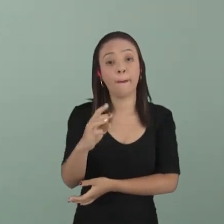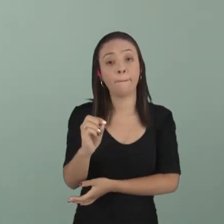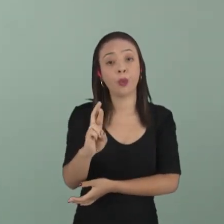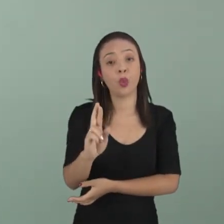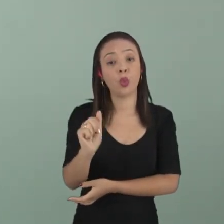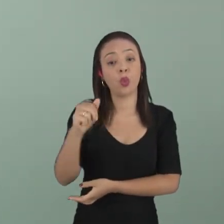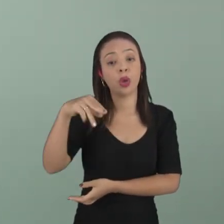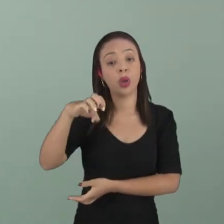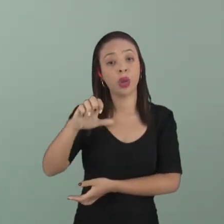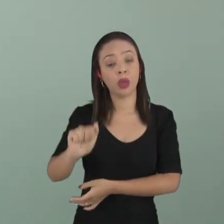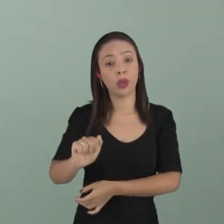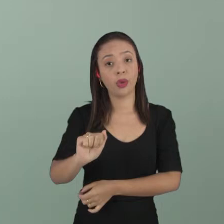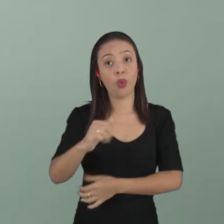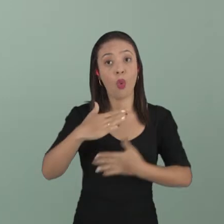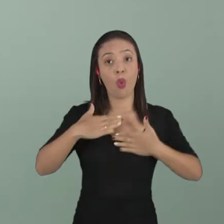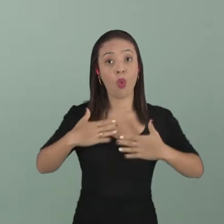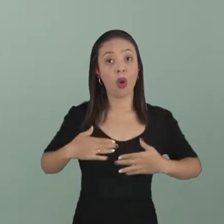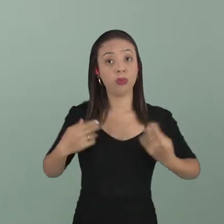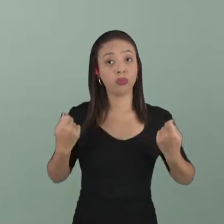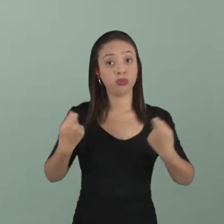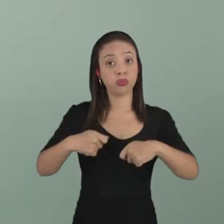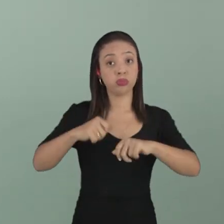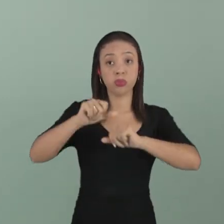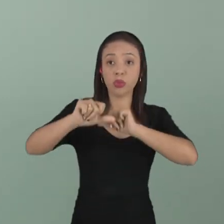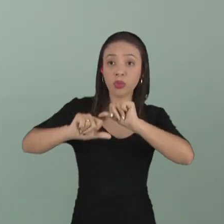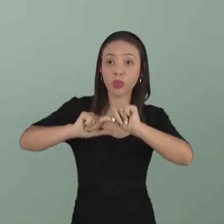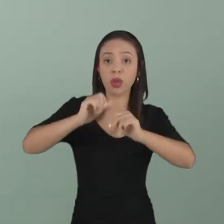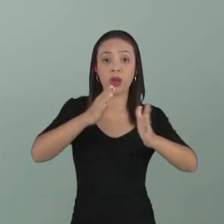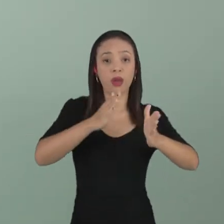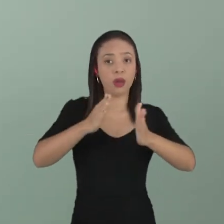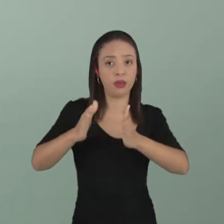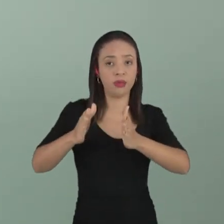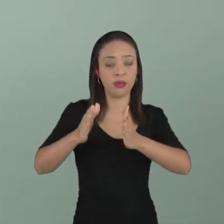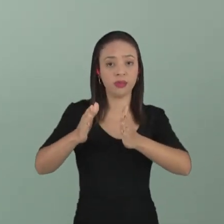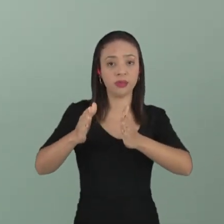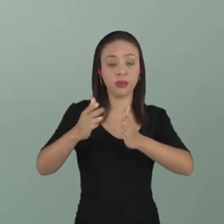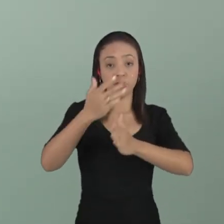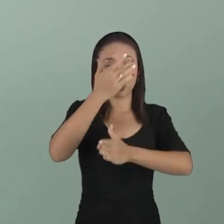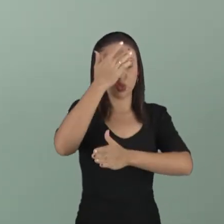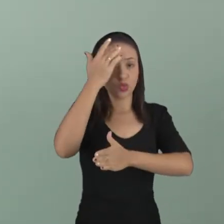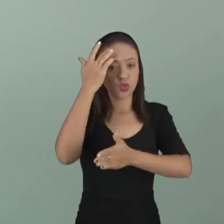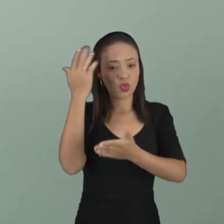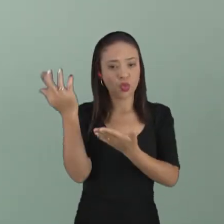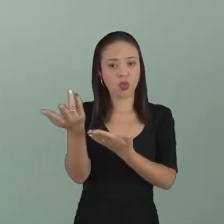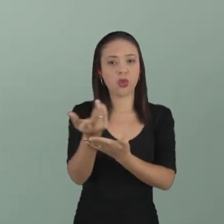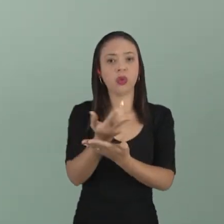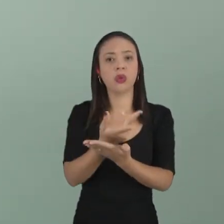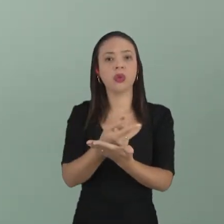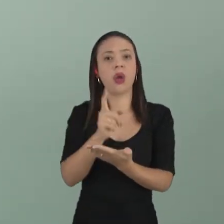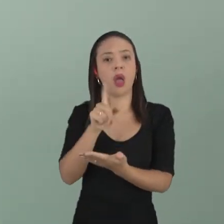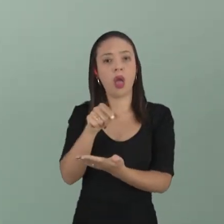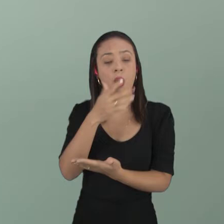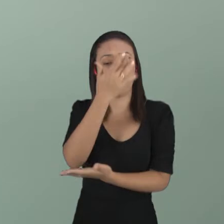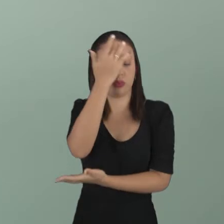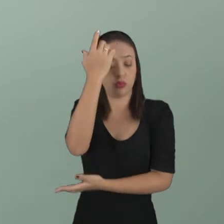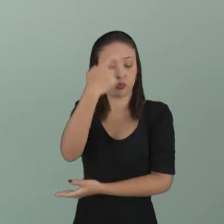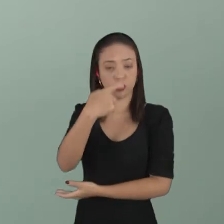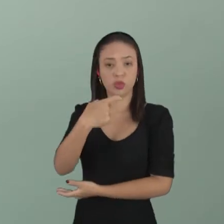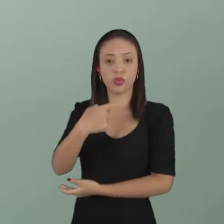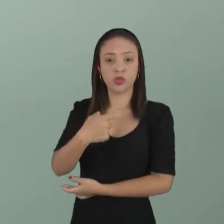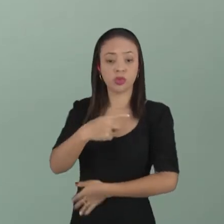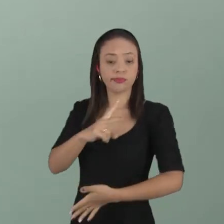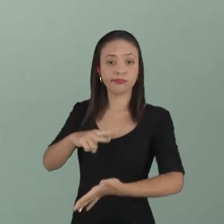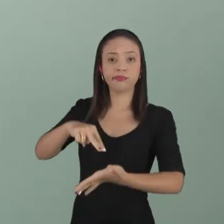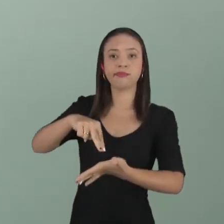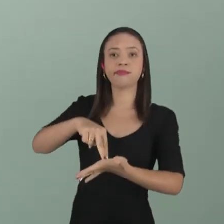o corpo ele vai sendo modificado nesse processo. O artista ele vai sendo percebido como alguém que se